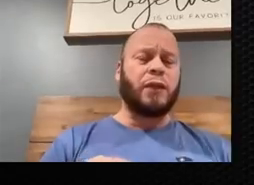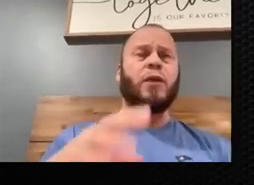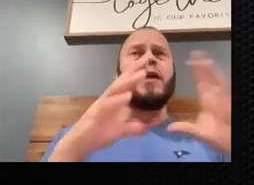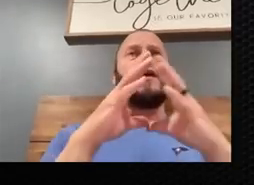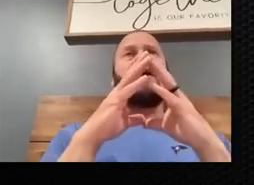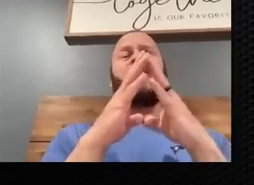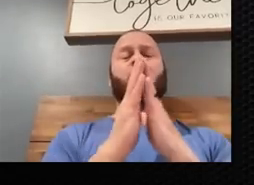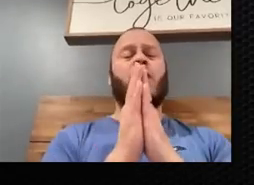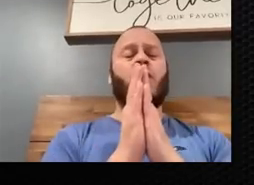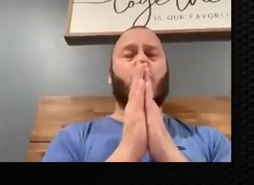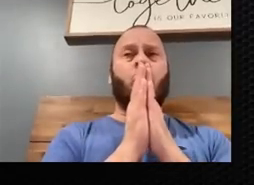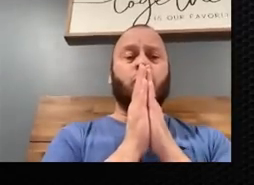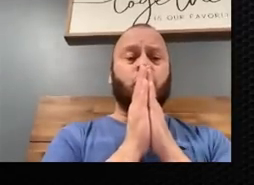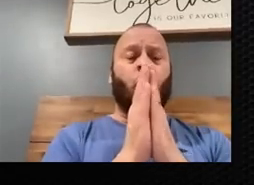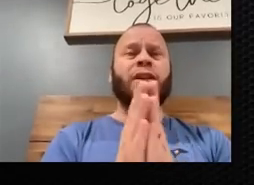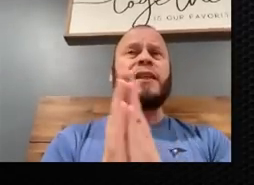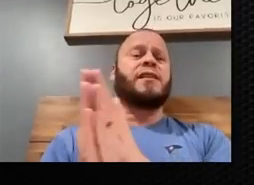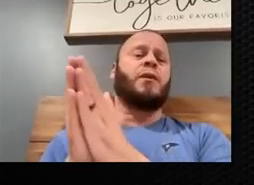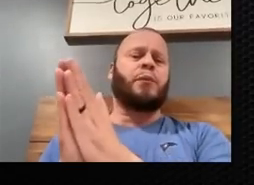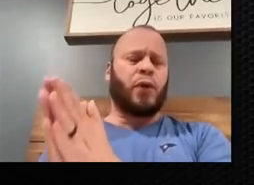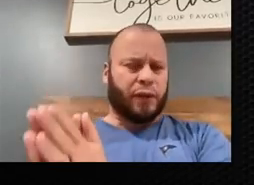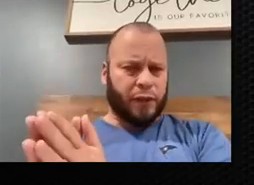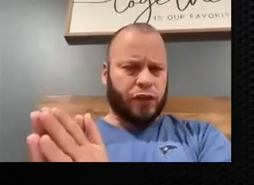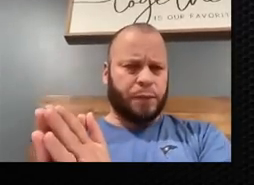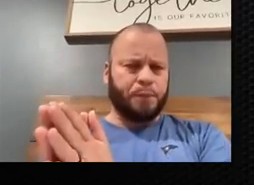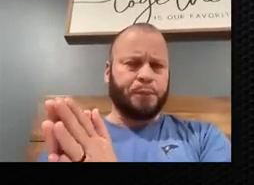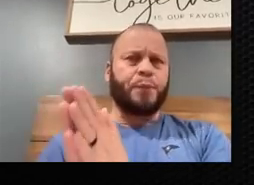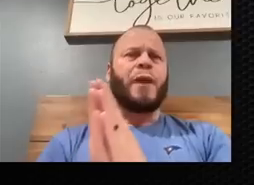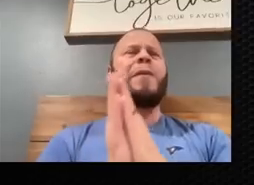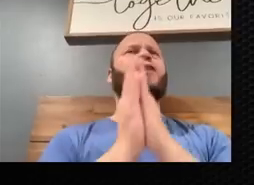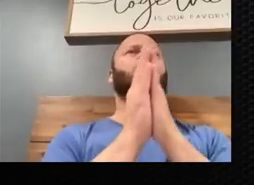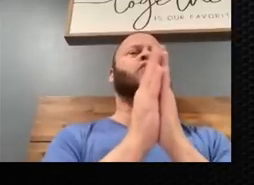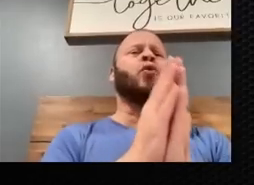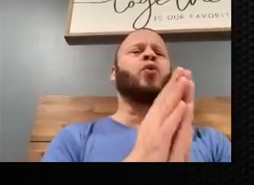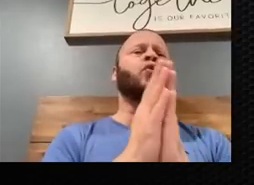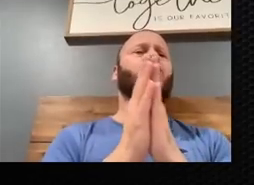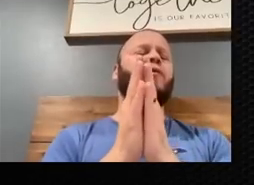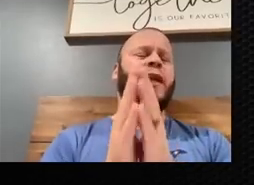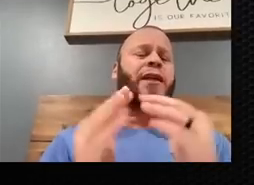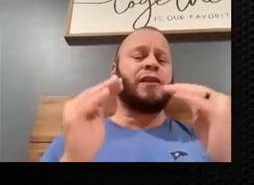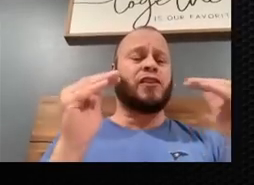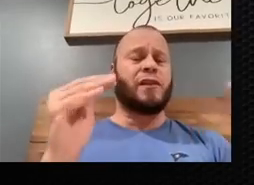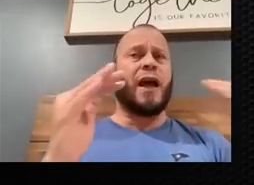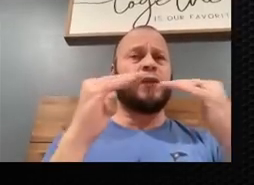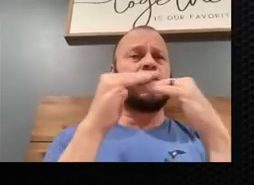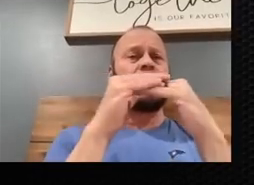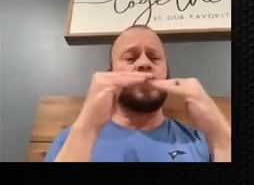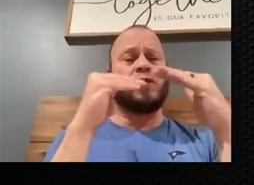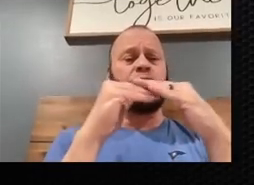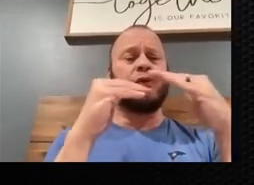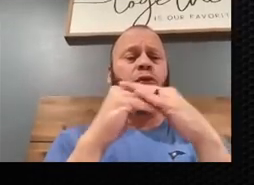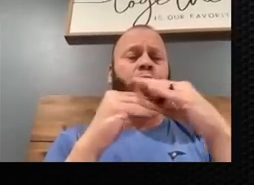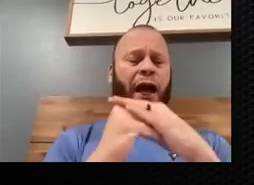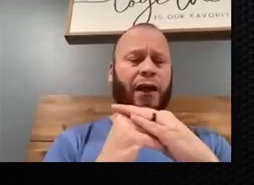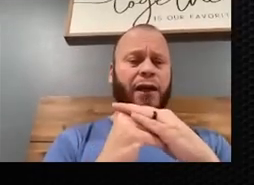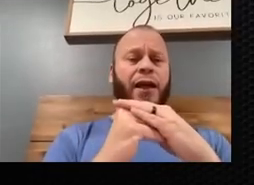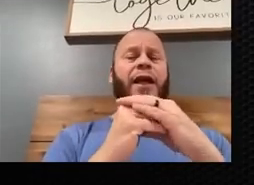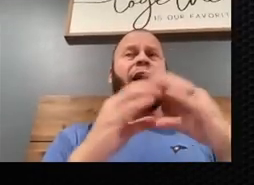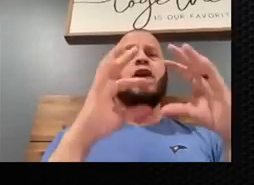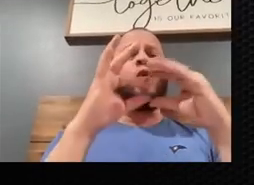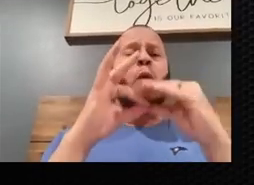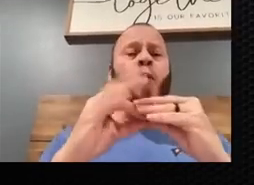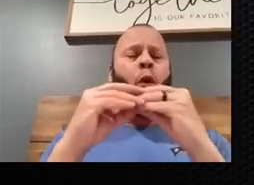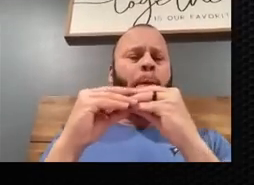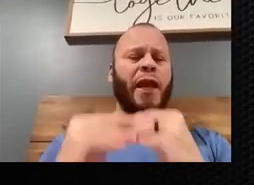CPI daquilo. Pessoal, todas são importantes, mas tudo tem que estar no seu devido lugar.